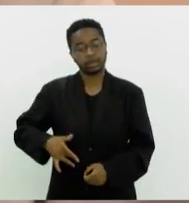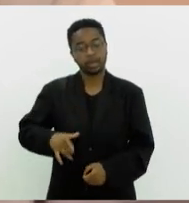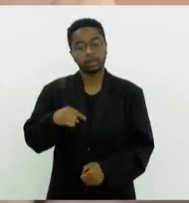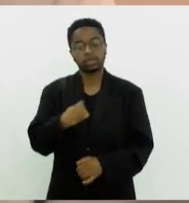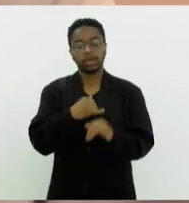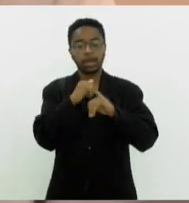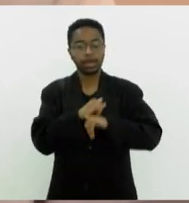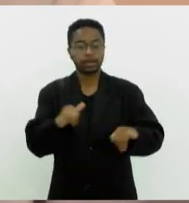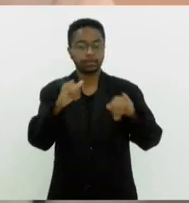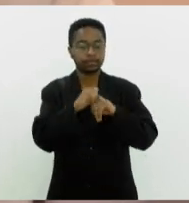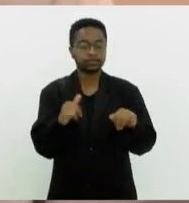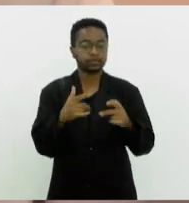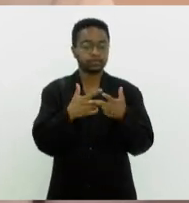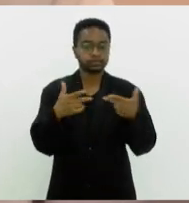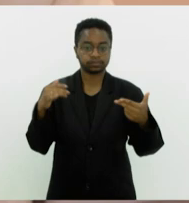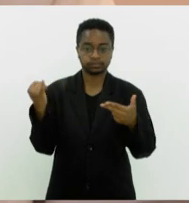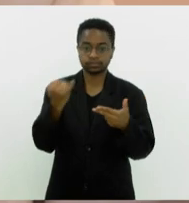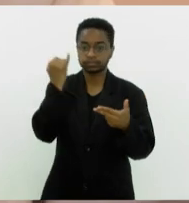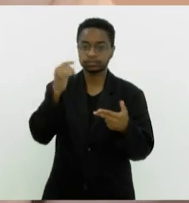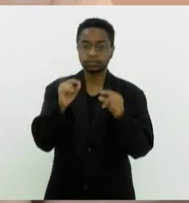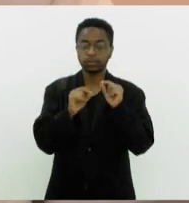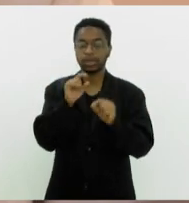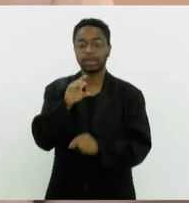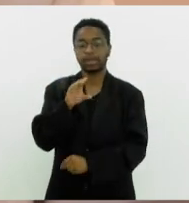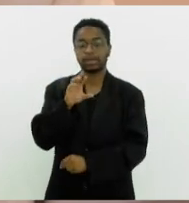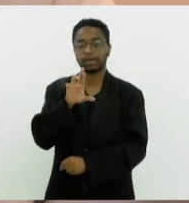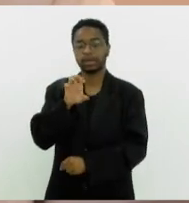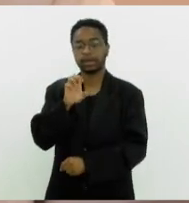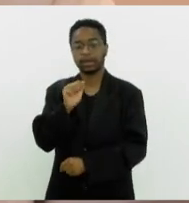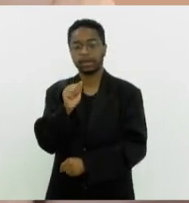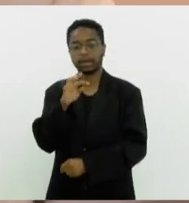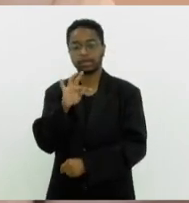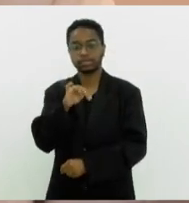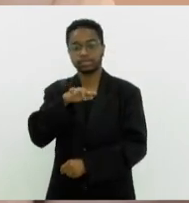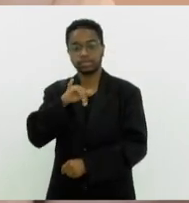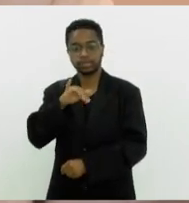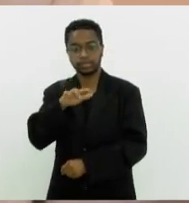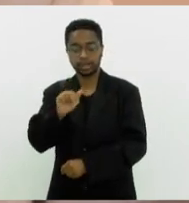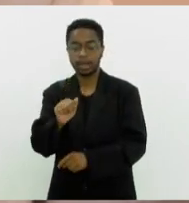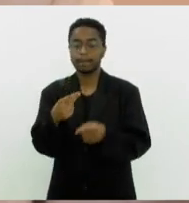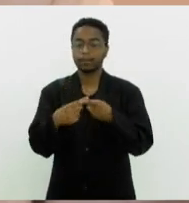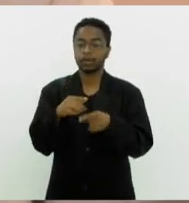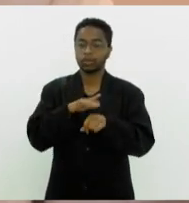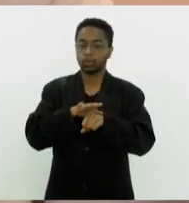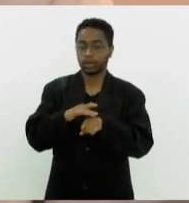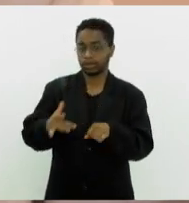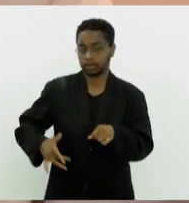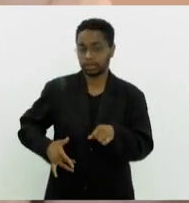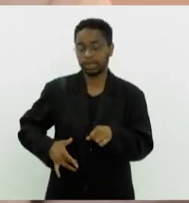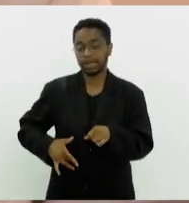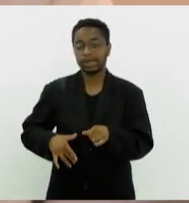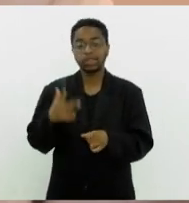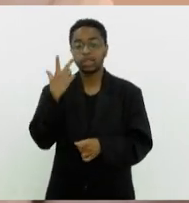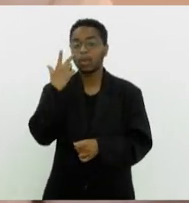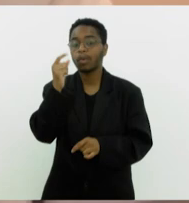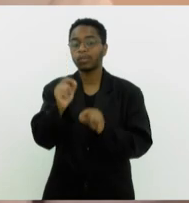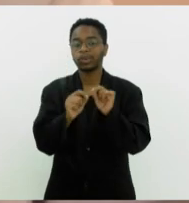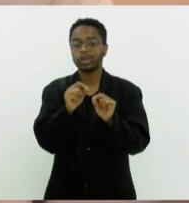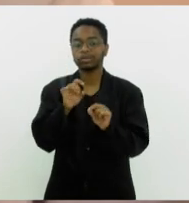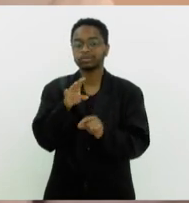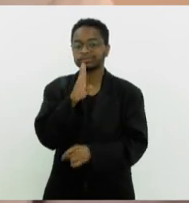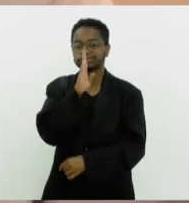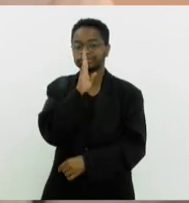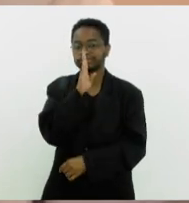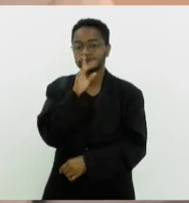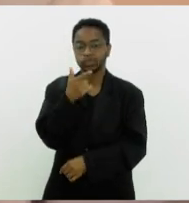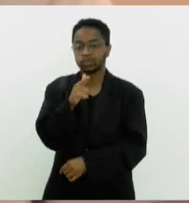exame muito importante chamado creatinina. Isso porque a doença renal, normalmente, ela é silenciosa. Ela só vai gerar